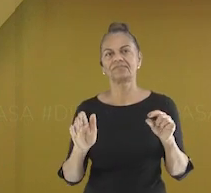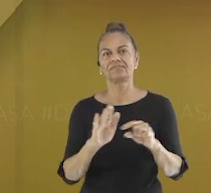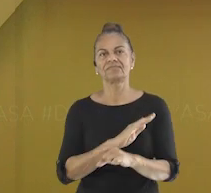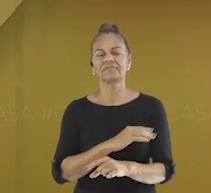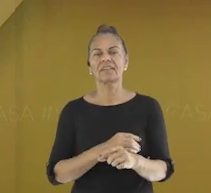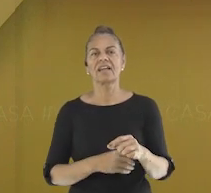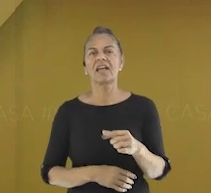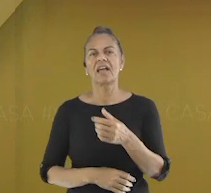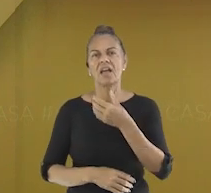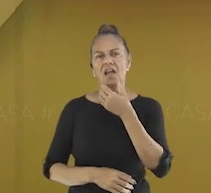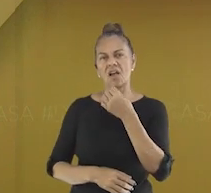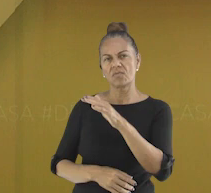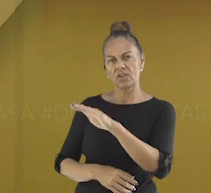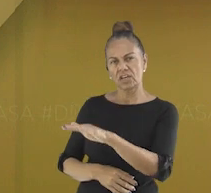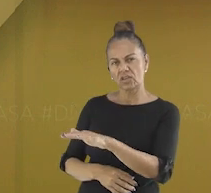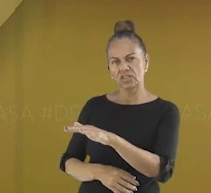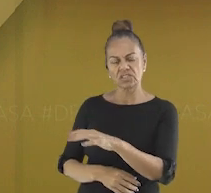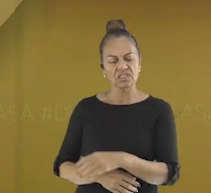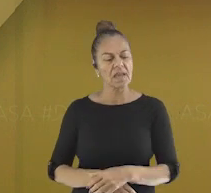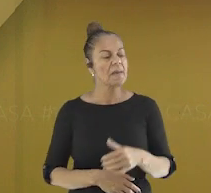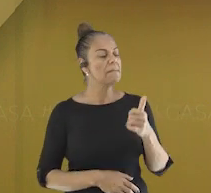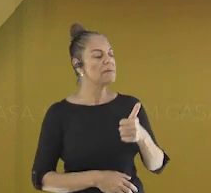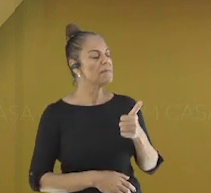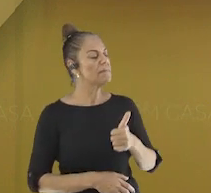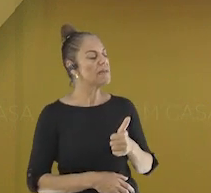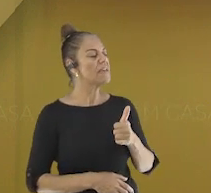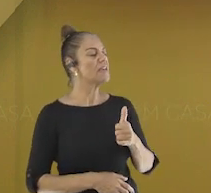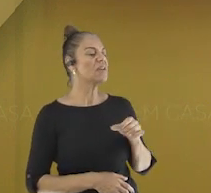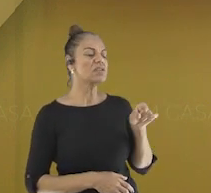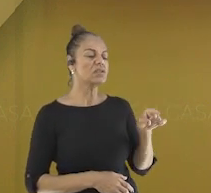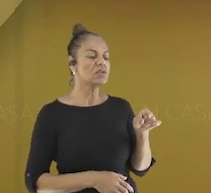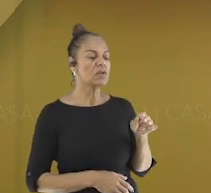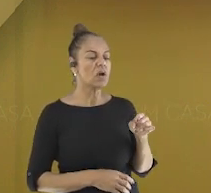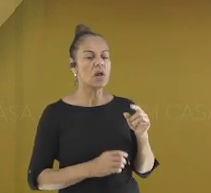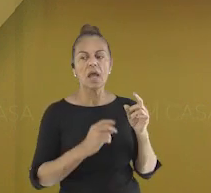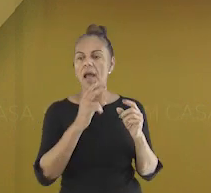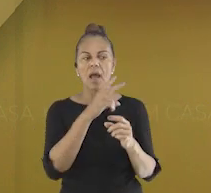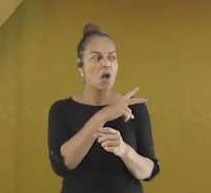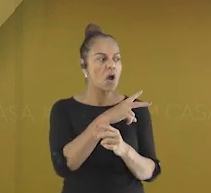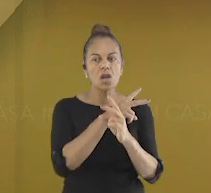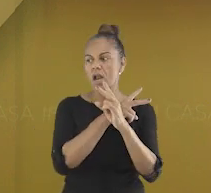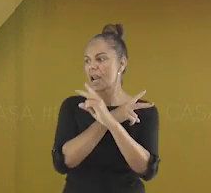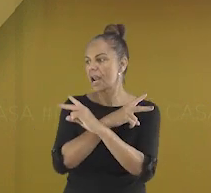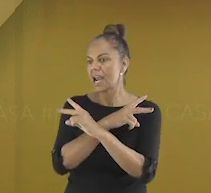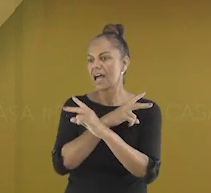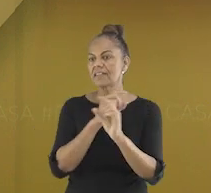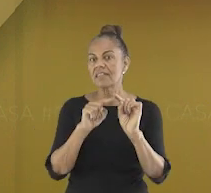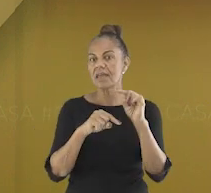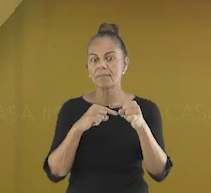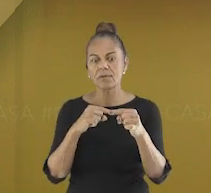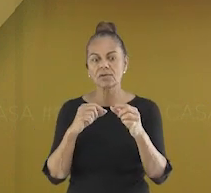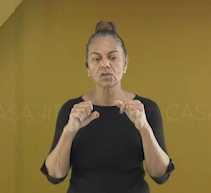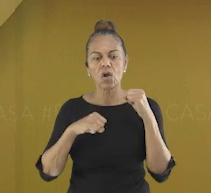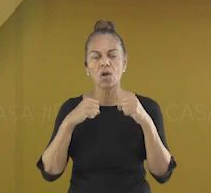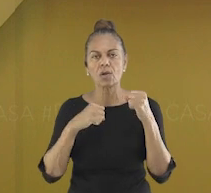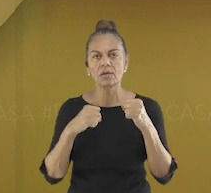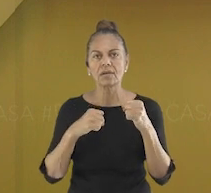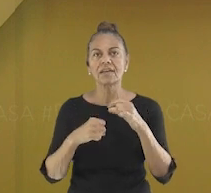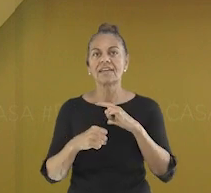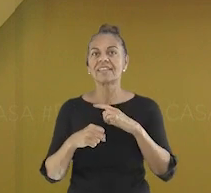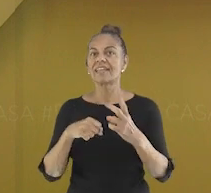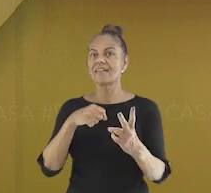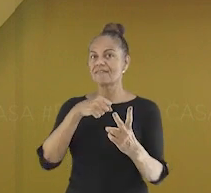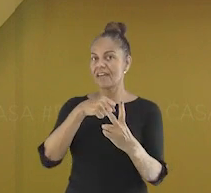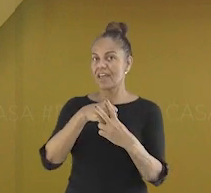Na fala do garotinho, primeiro a senhora olha para os dois lados e depois corre, temos dois verbos no